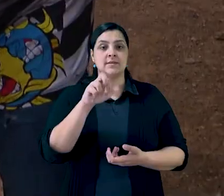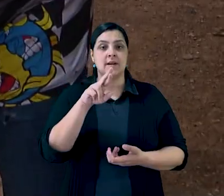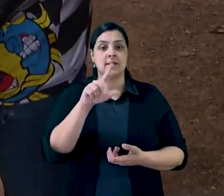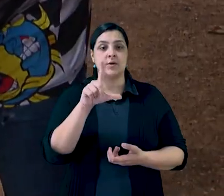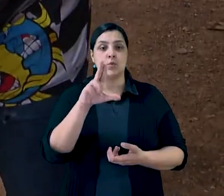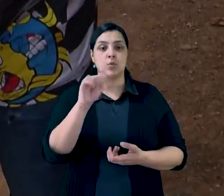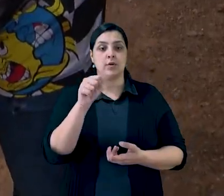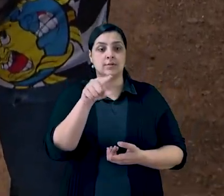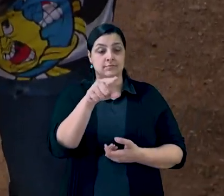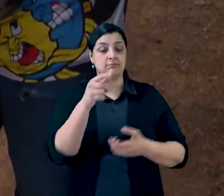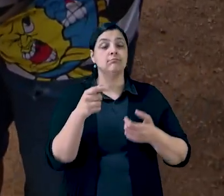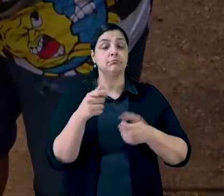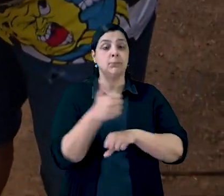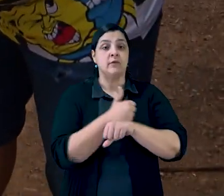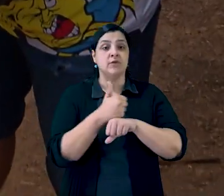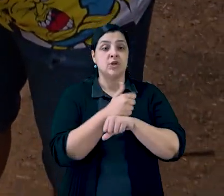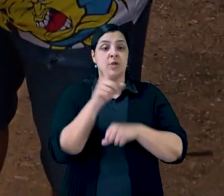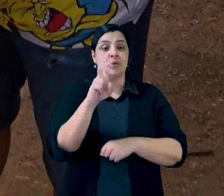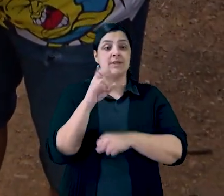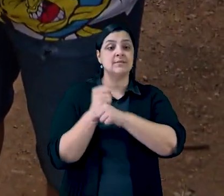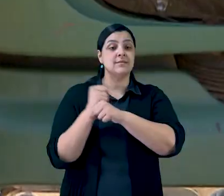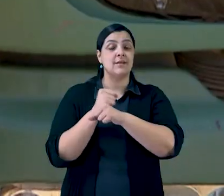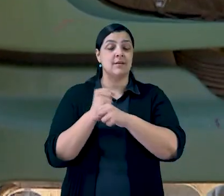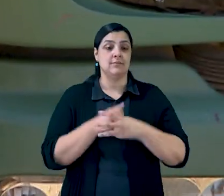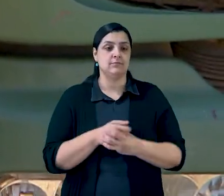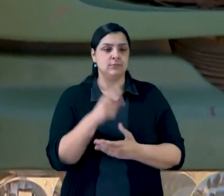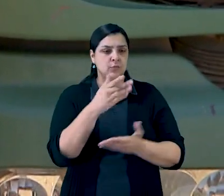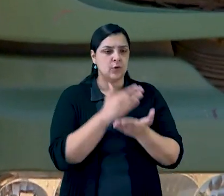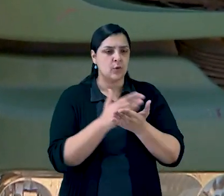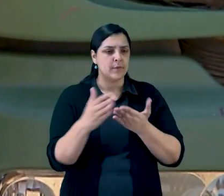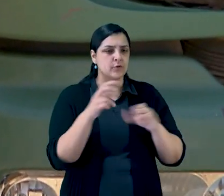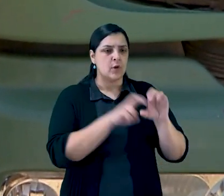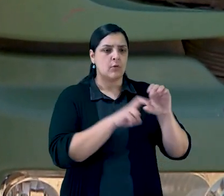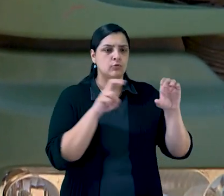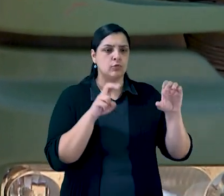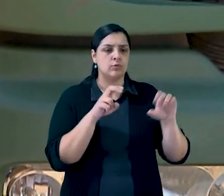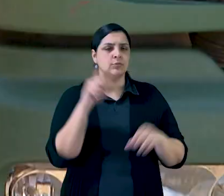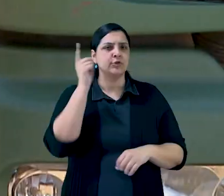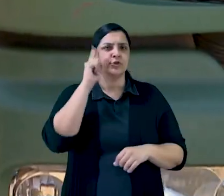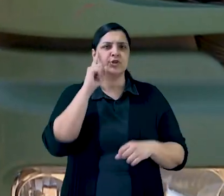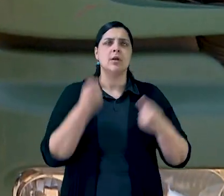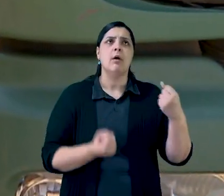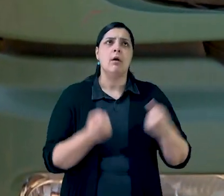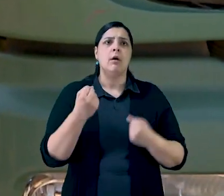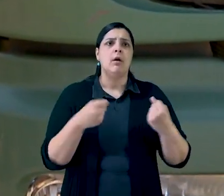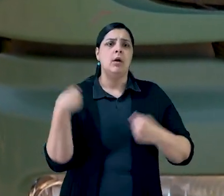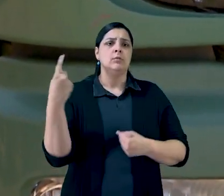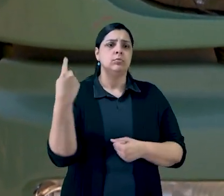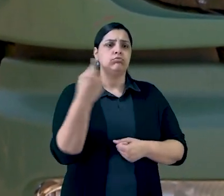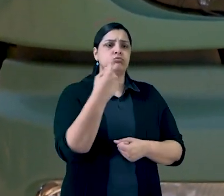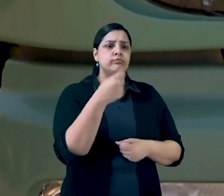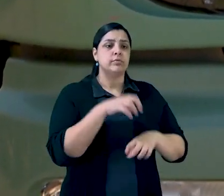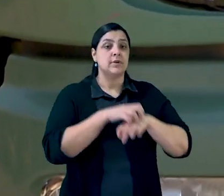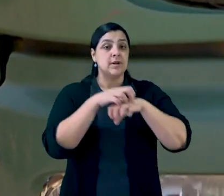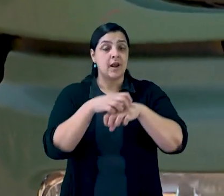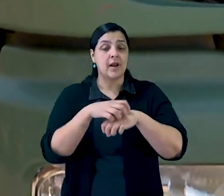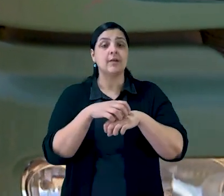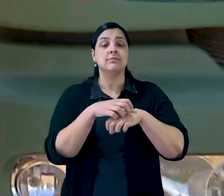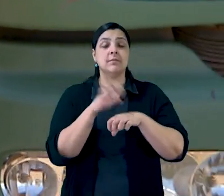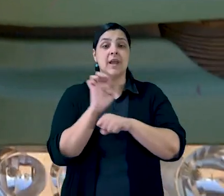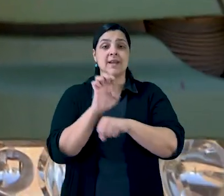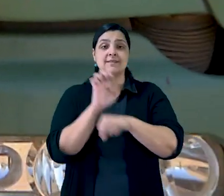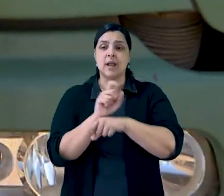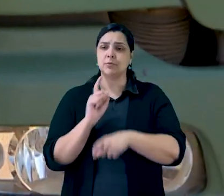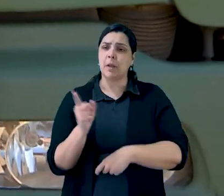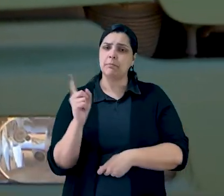Lucas é caminhoneiro profissional há 15 anos. No início, como autônomo, passava dias viajando ao transportar carga